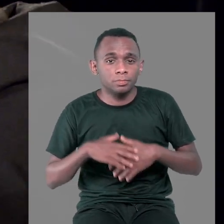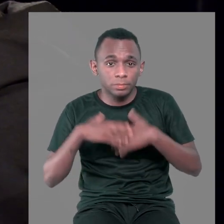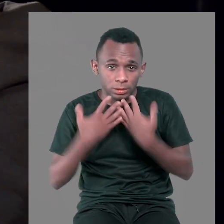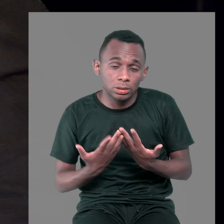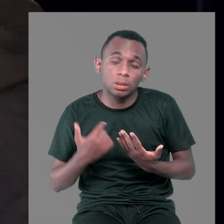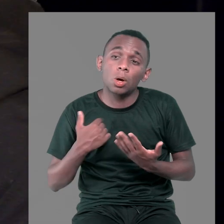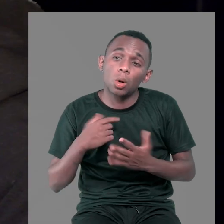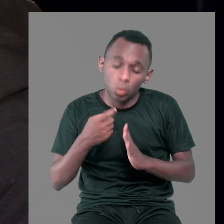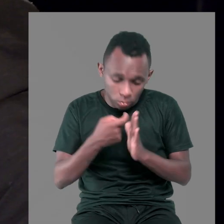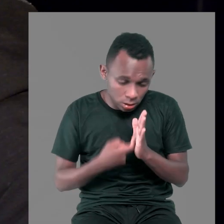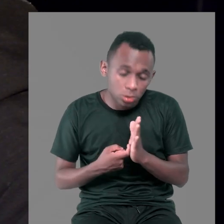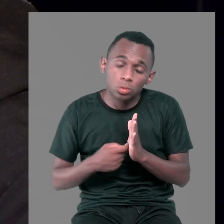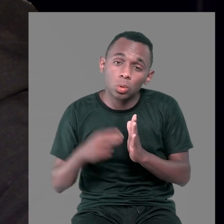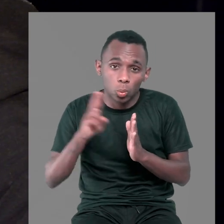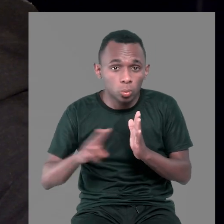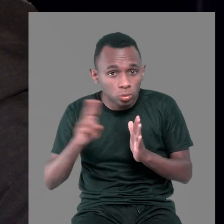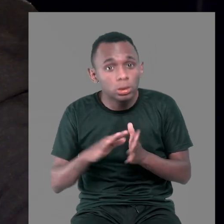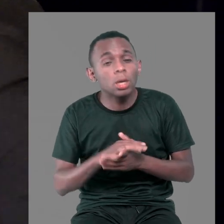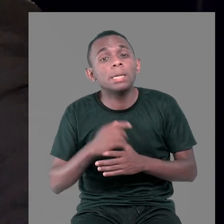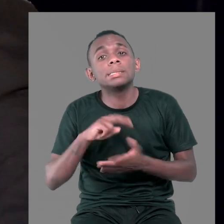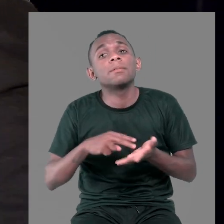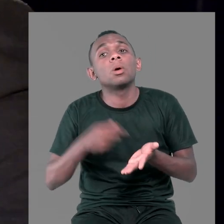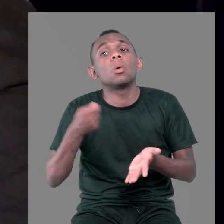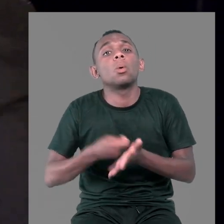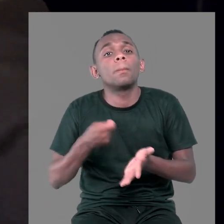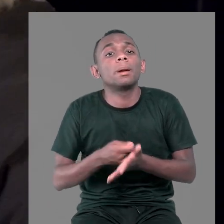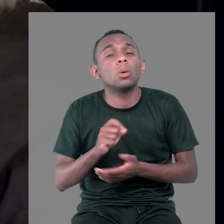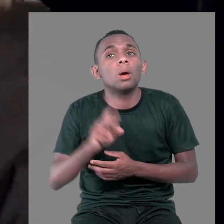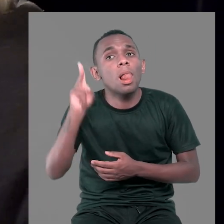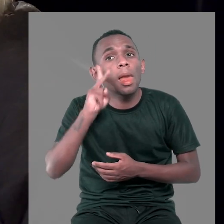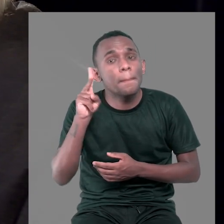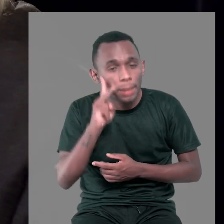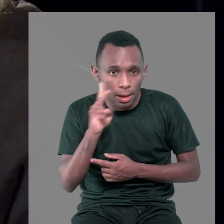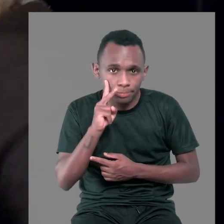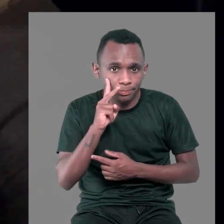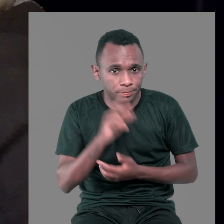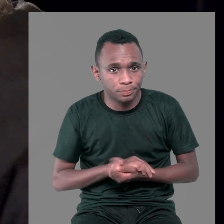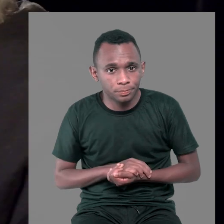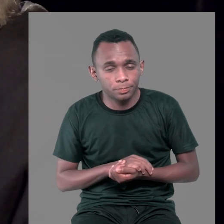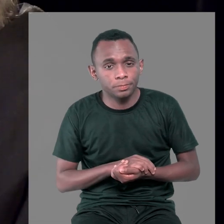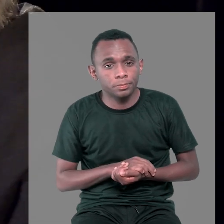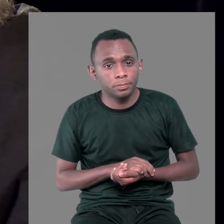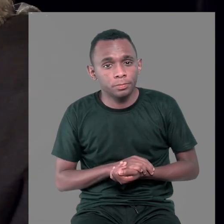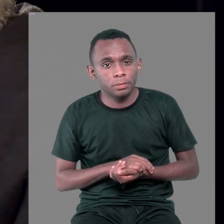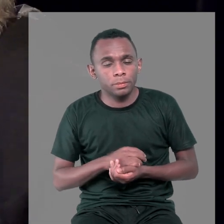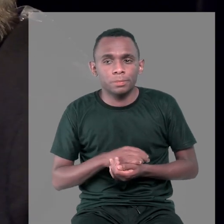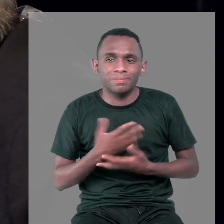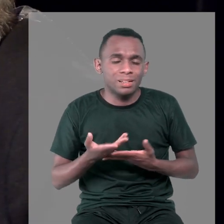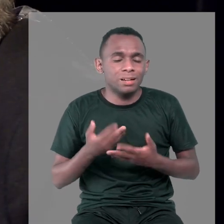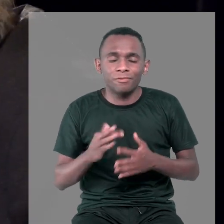uma obrigação para nós. Nós temos de assumir a incerteza, temos de assumir